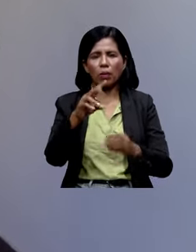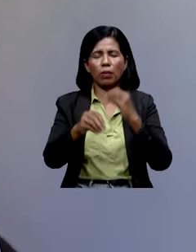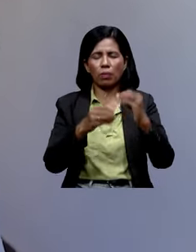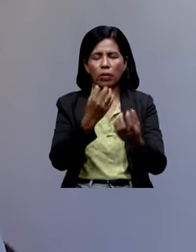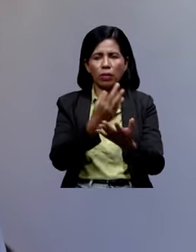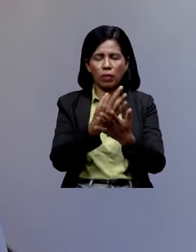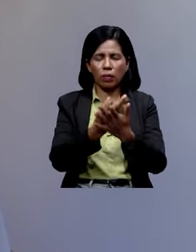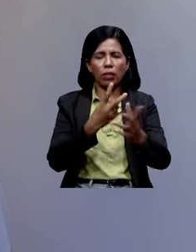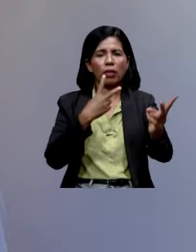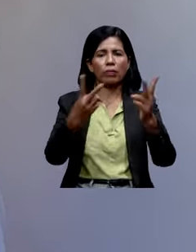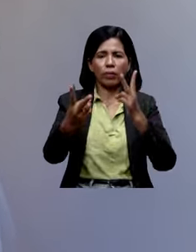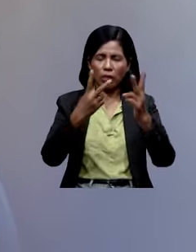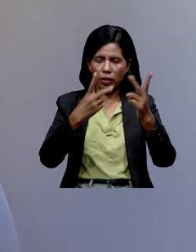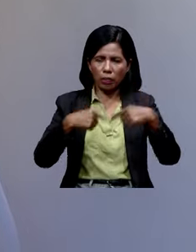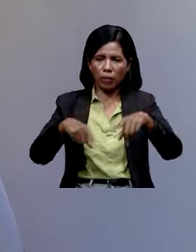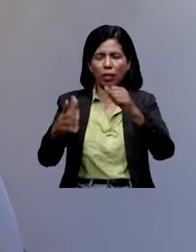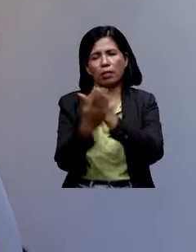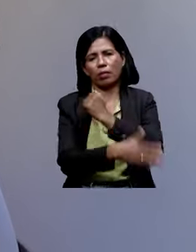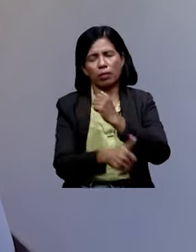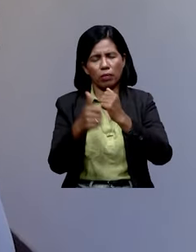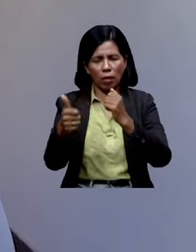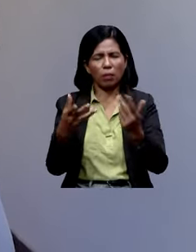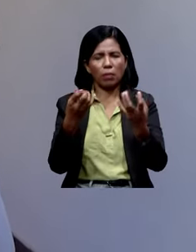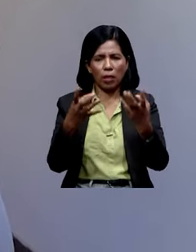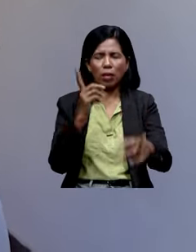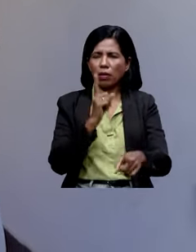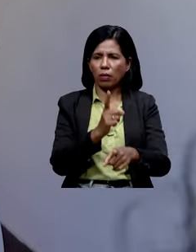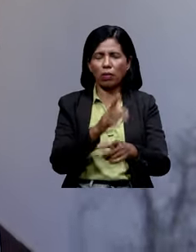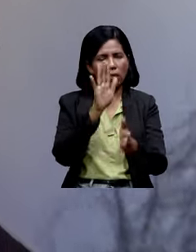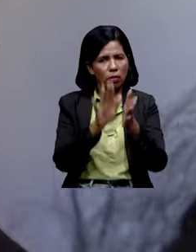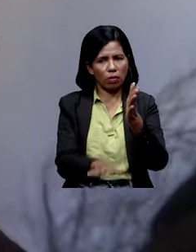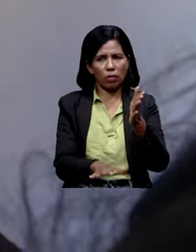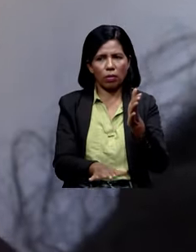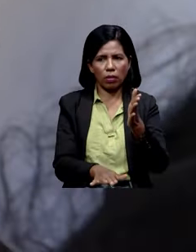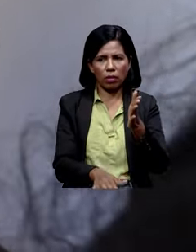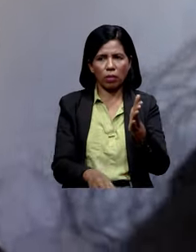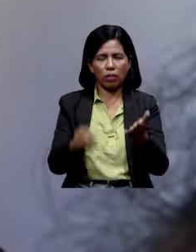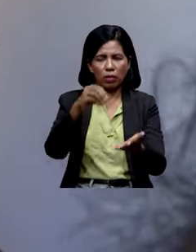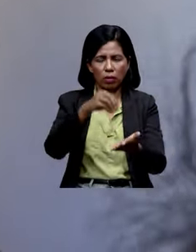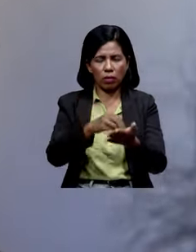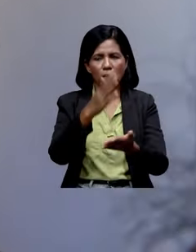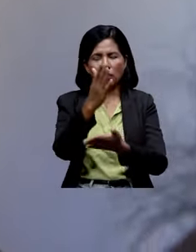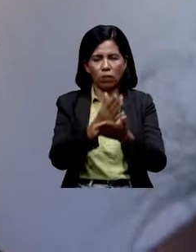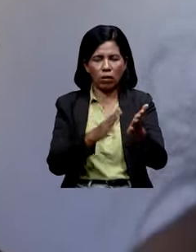orçamento para viagens, se barra demais. Se propõe para qual